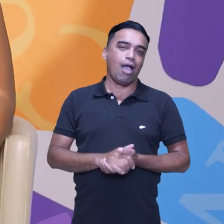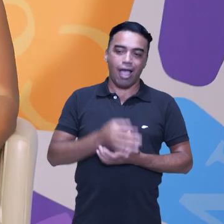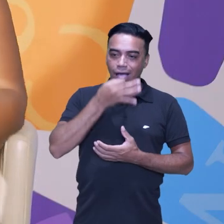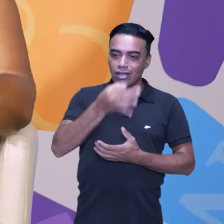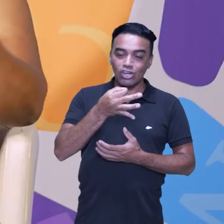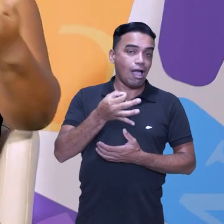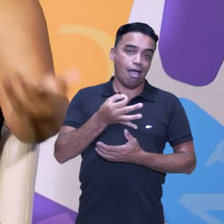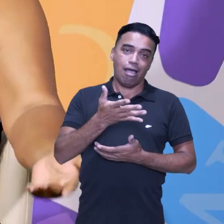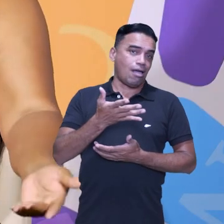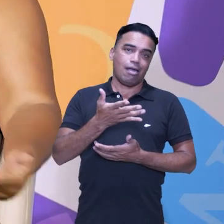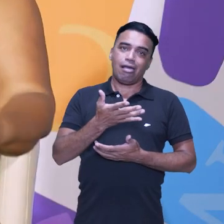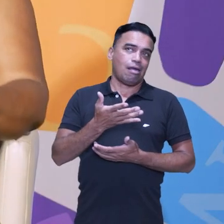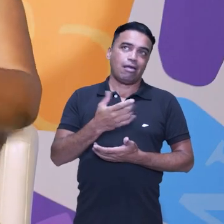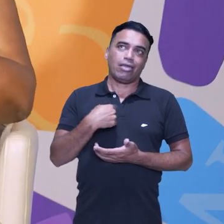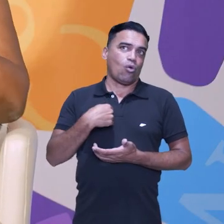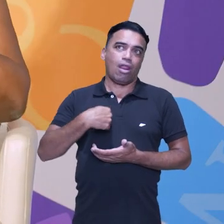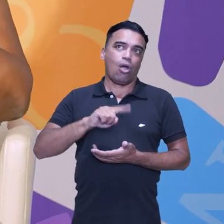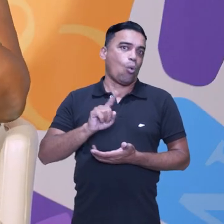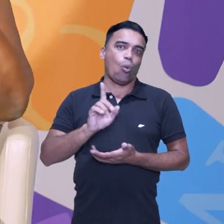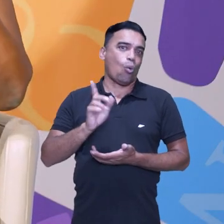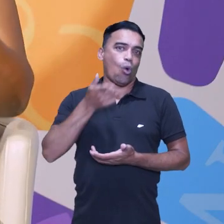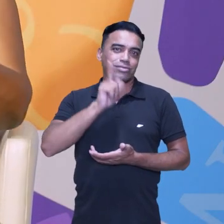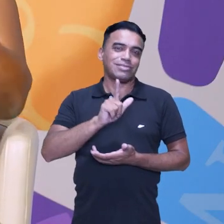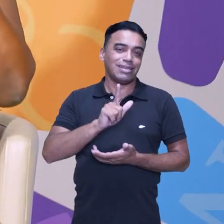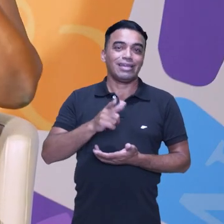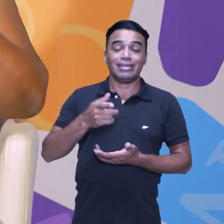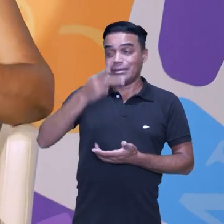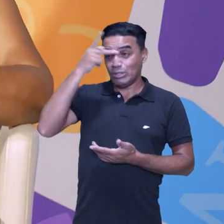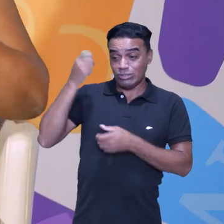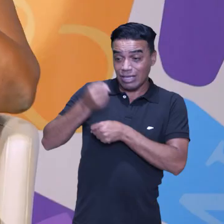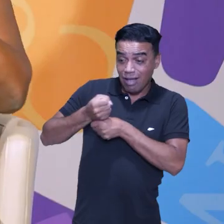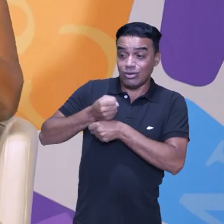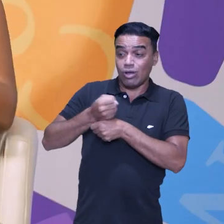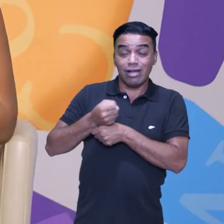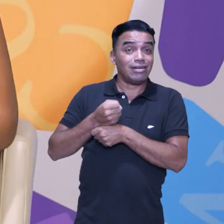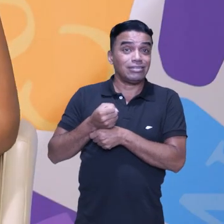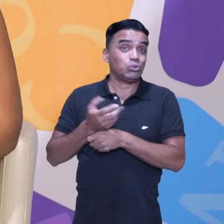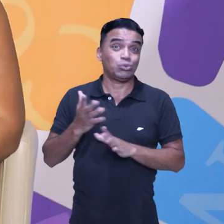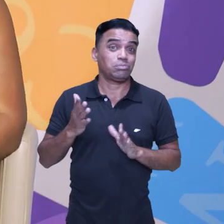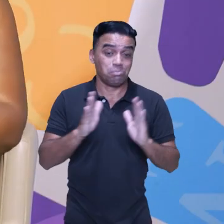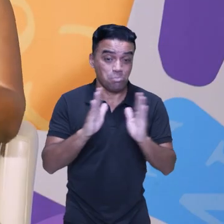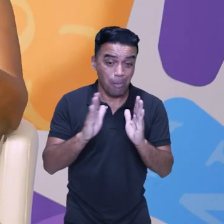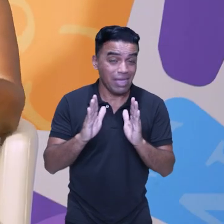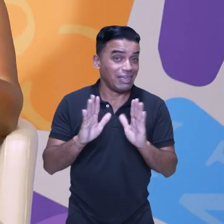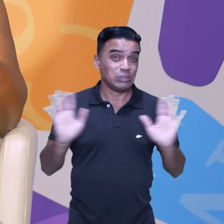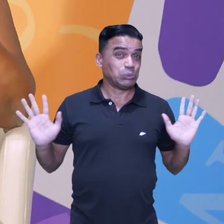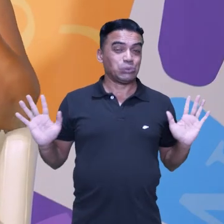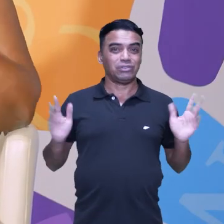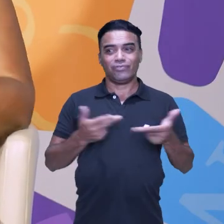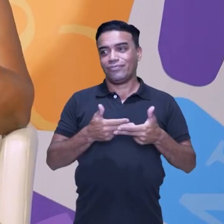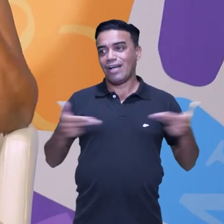esse é o lugar, que esse não é o espaço. Pessoas que esperou por muitos anos, mas que não chegou esse momento, que agora não é mais esse momento. Então, eu ouvi